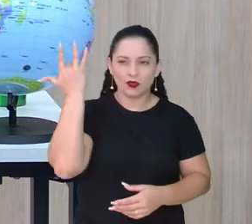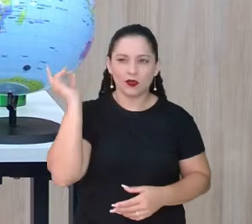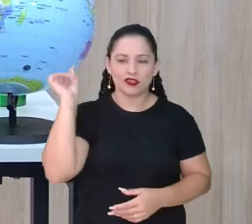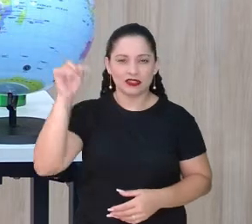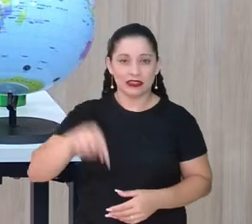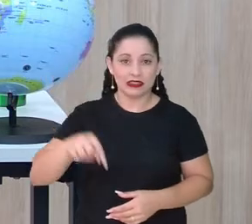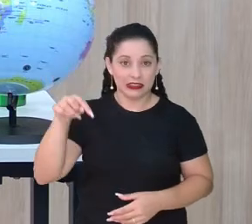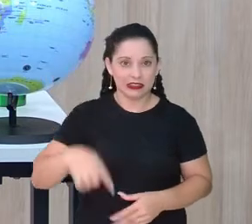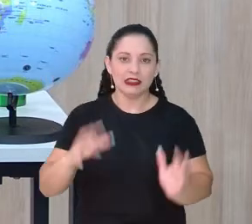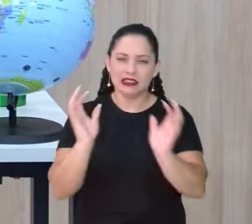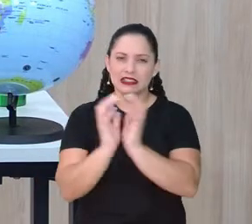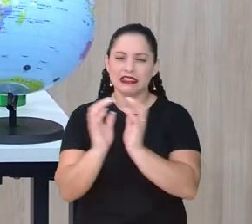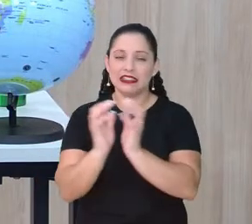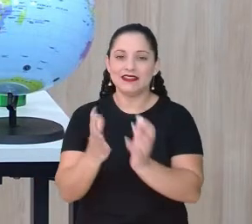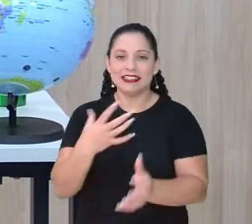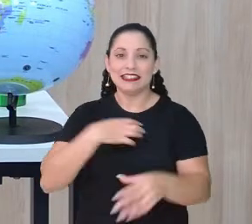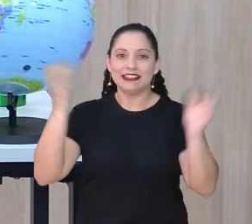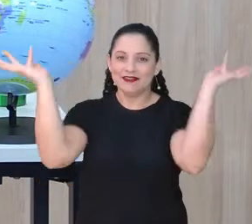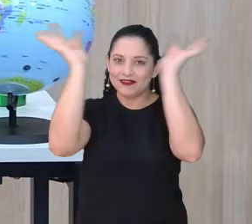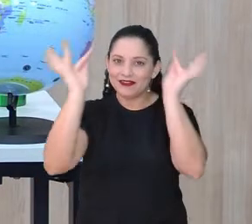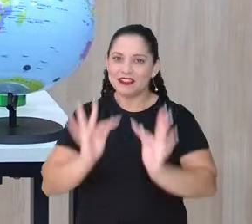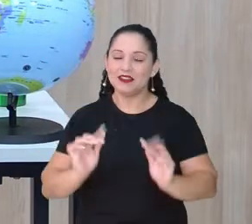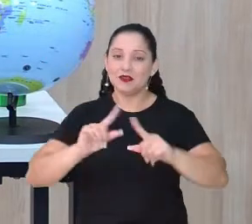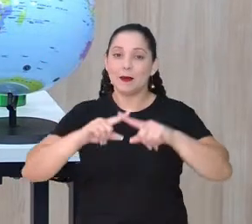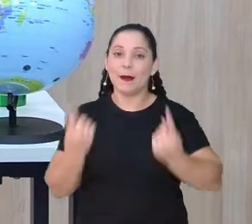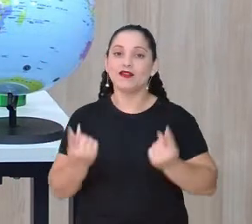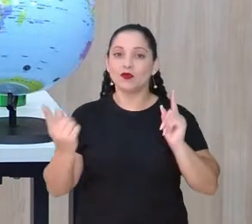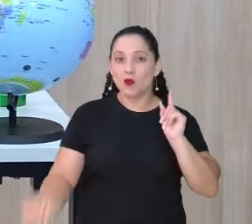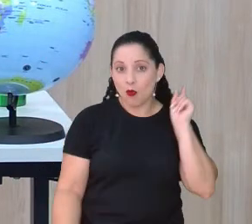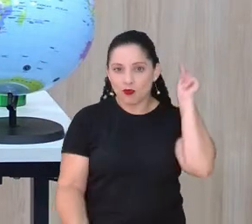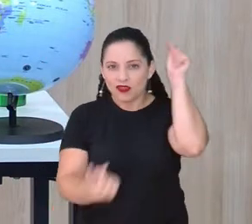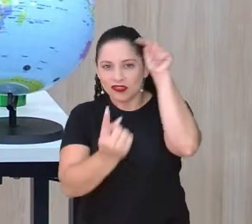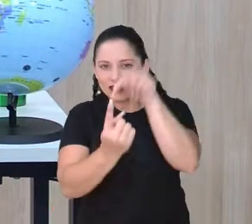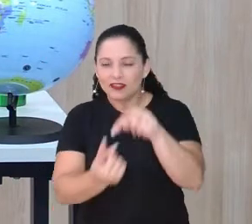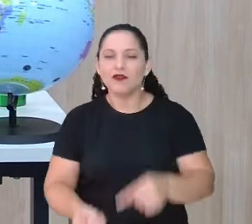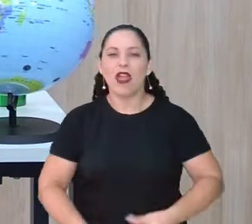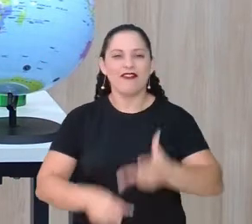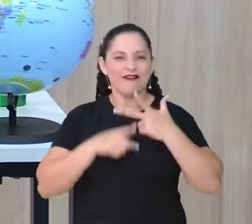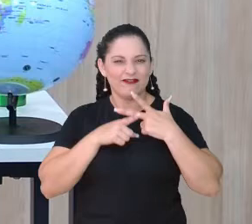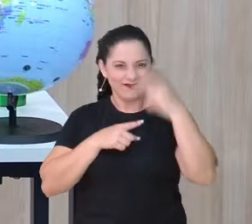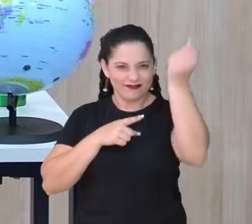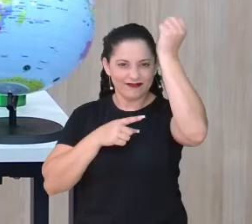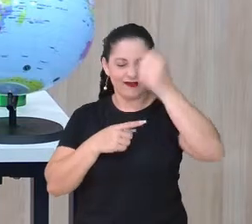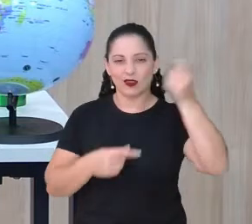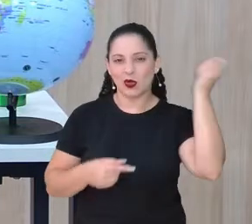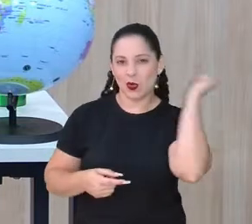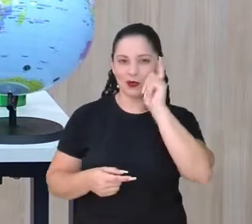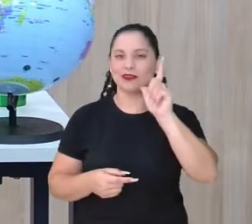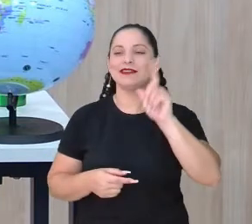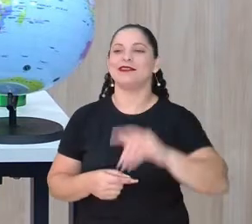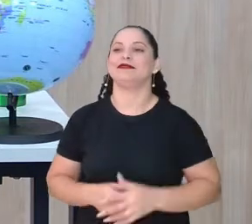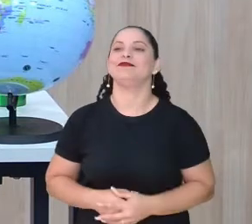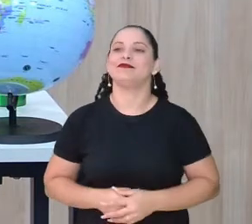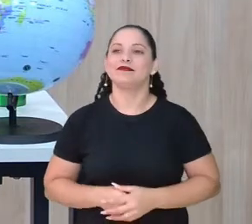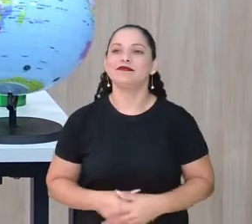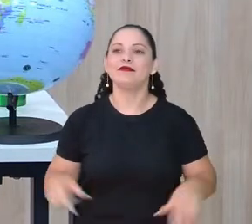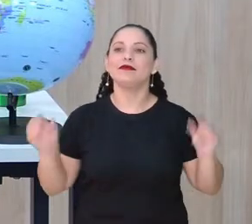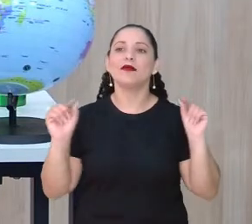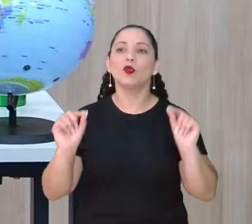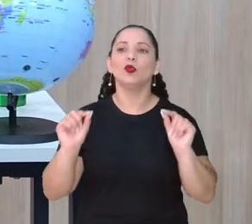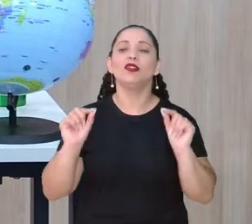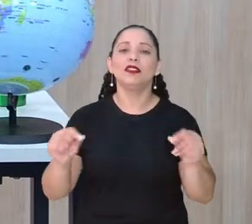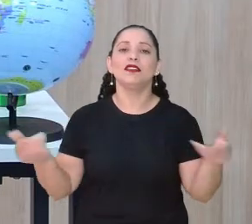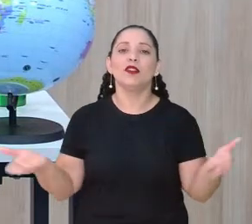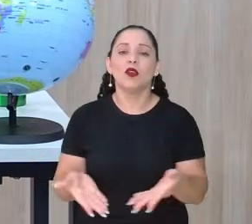muito felizes, mas o nosso objetivo realmente é bater a meta total. O que é que nós temos mais? Nós estamos no mês